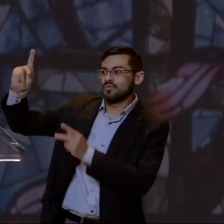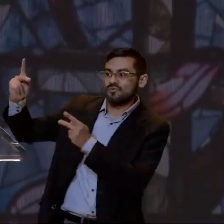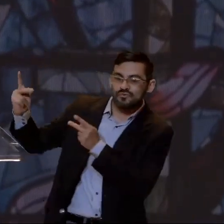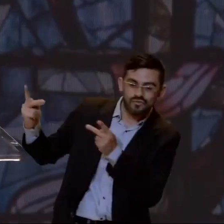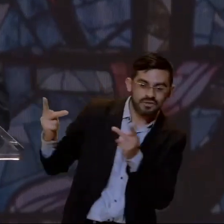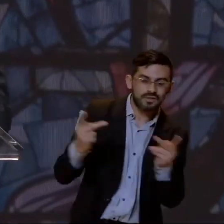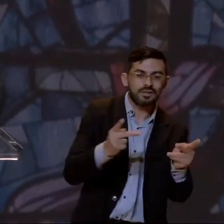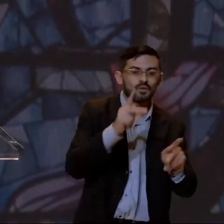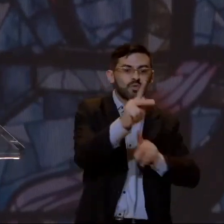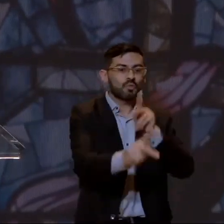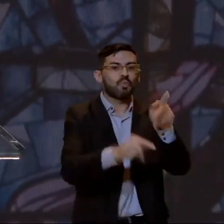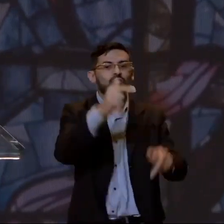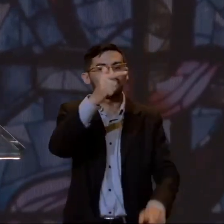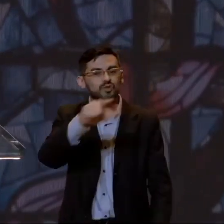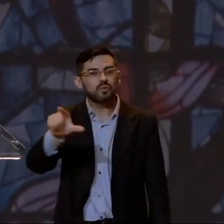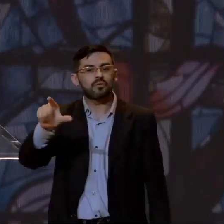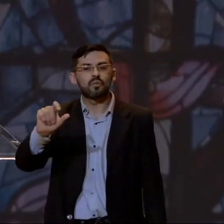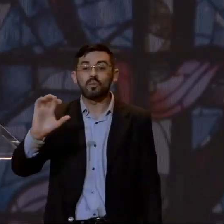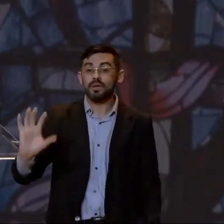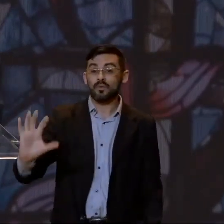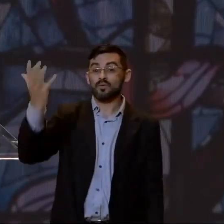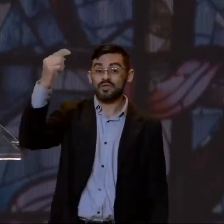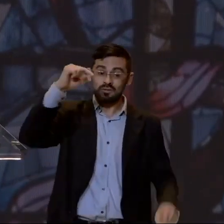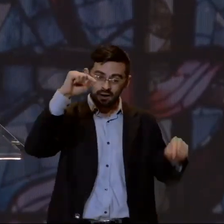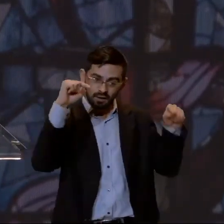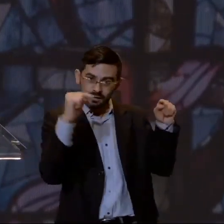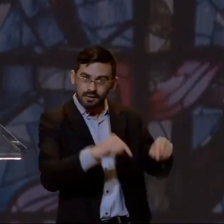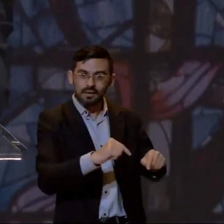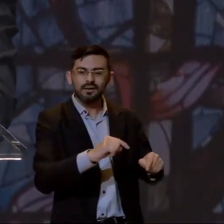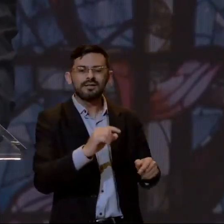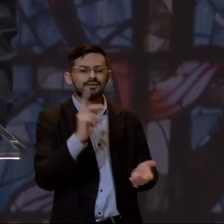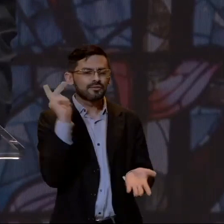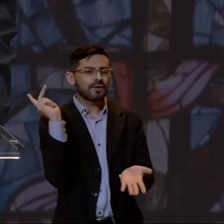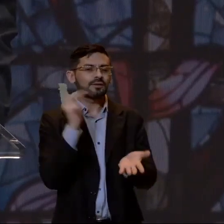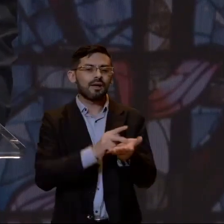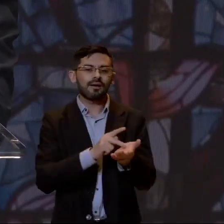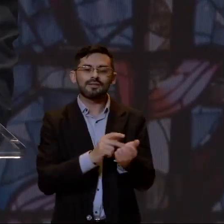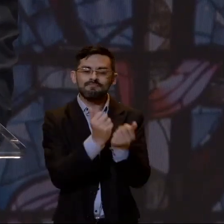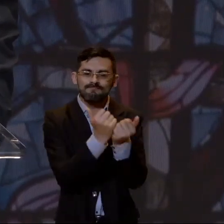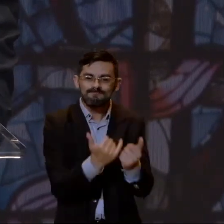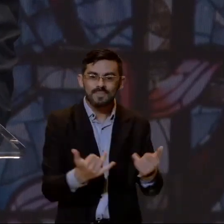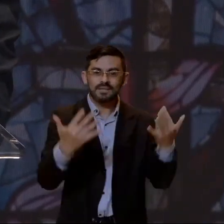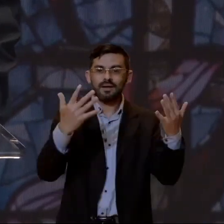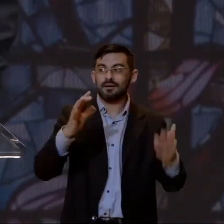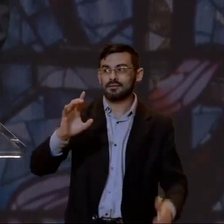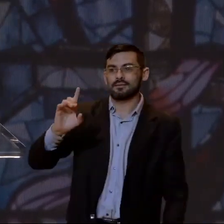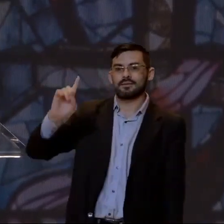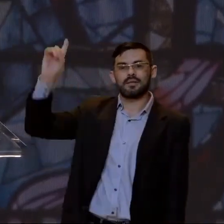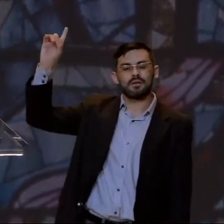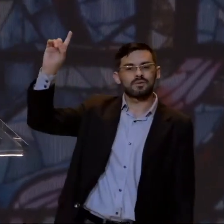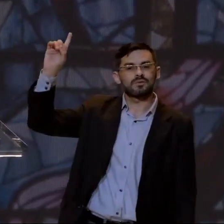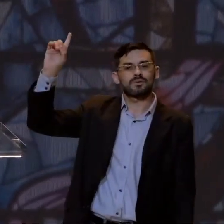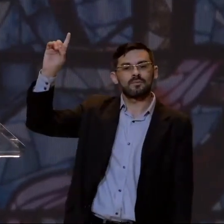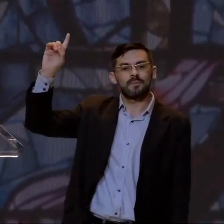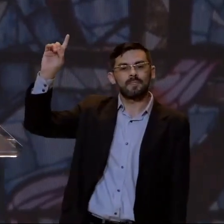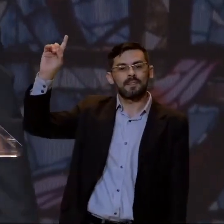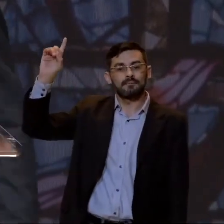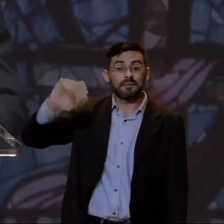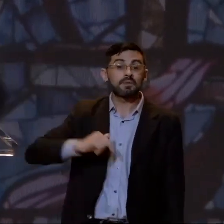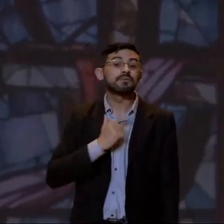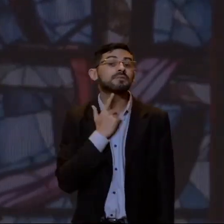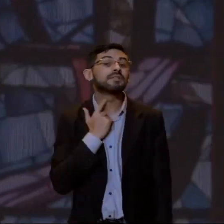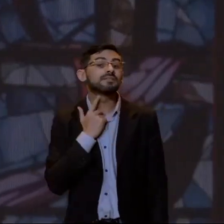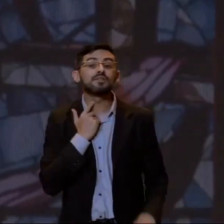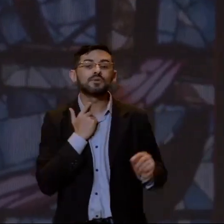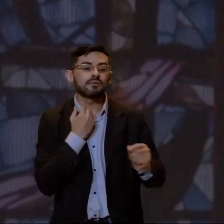seu povo mais uma vez. O que está acontecendo aqui é obra do Senhor. Mas eles têm esse desejo